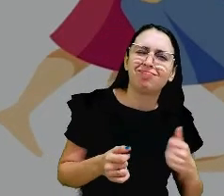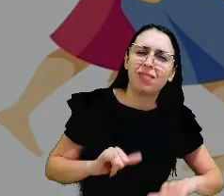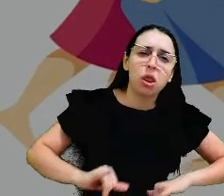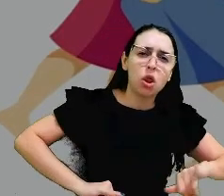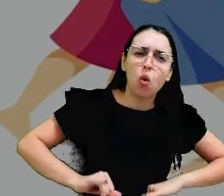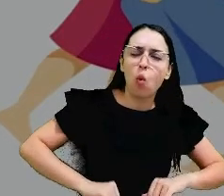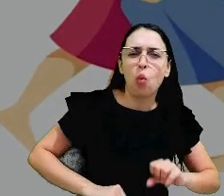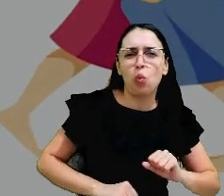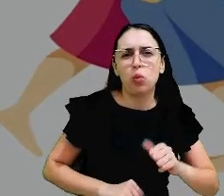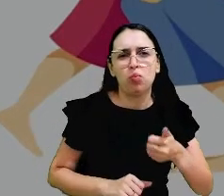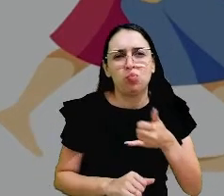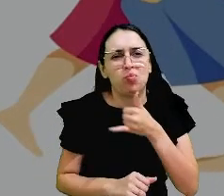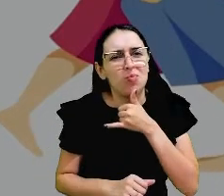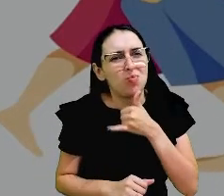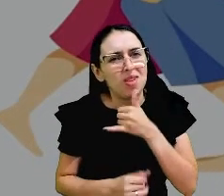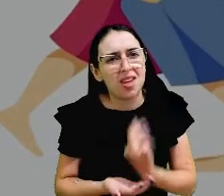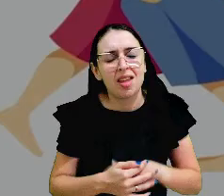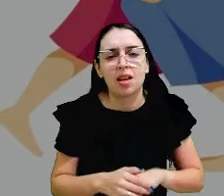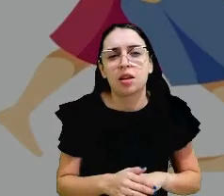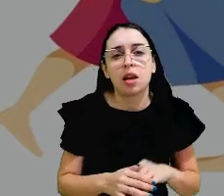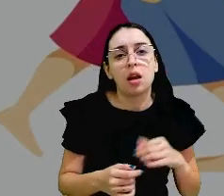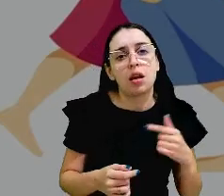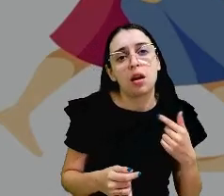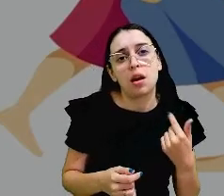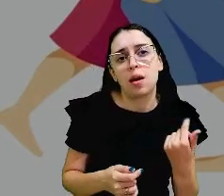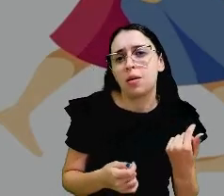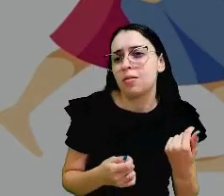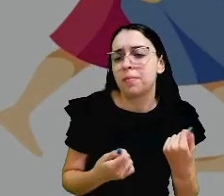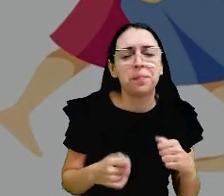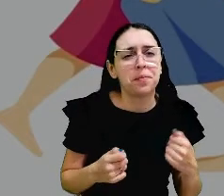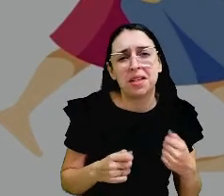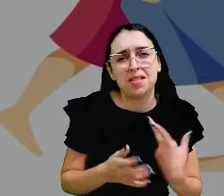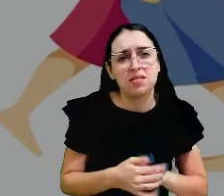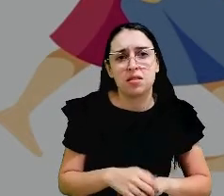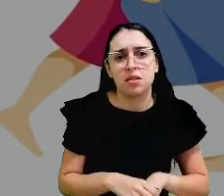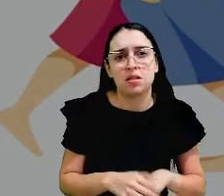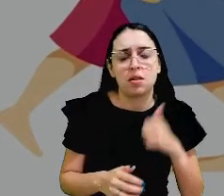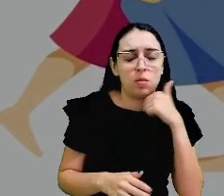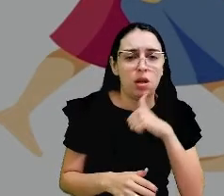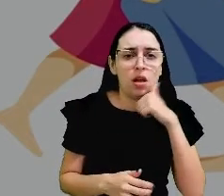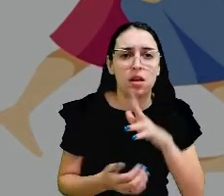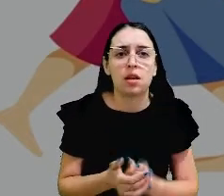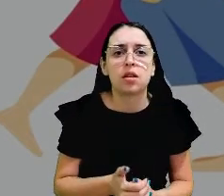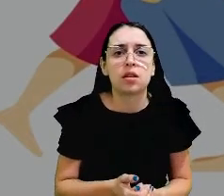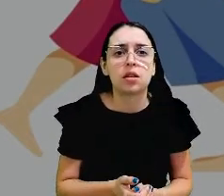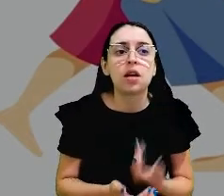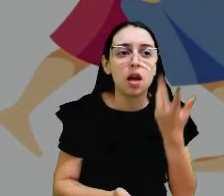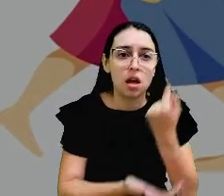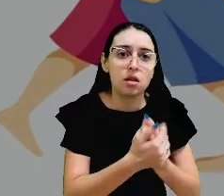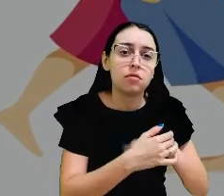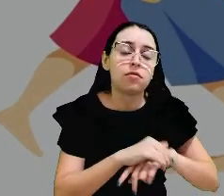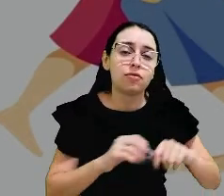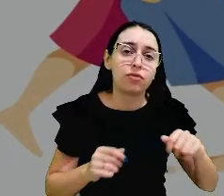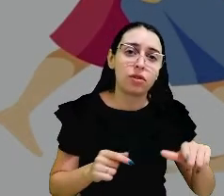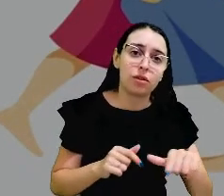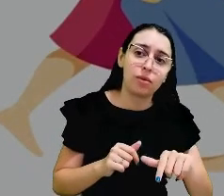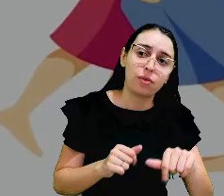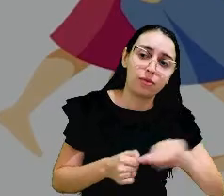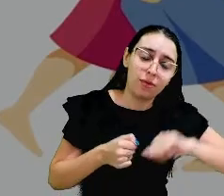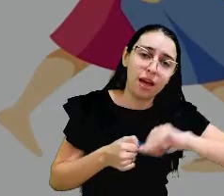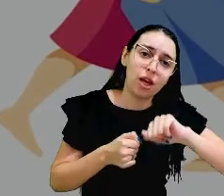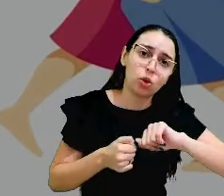ou sofrimento desnecessários à mulher, praticada sem o seu consentimento explícito ou em desrespeito à sua